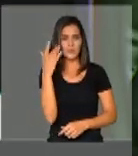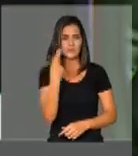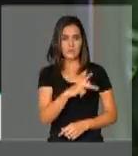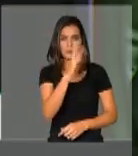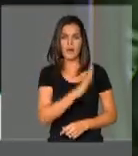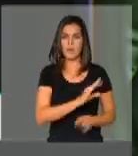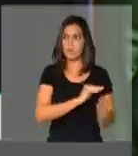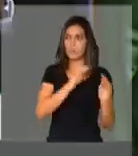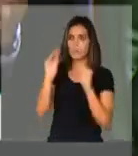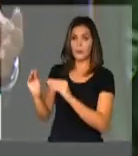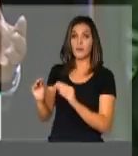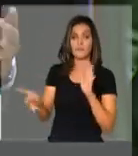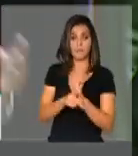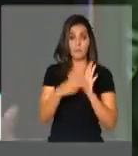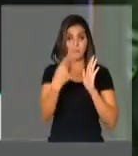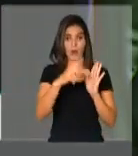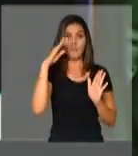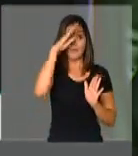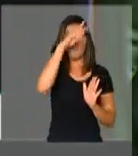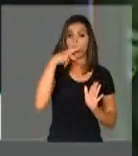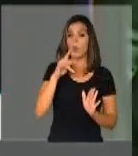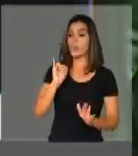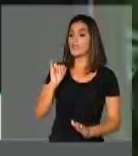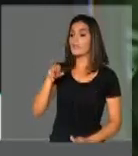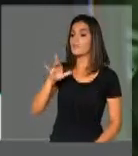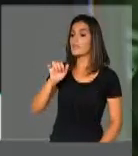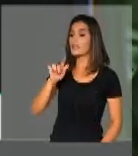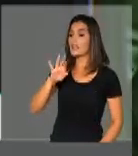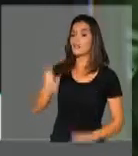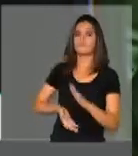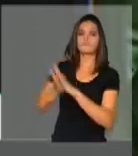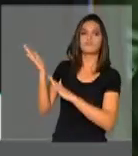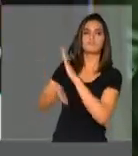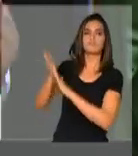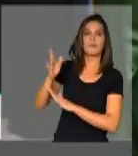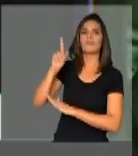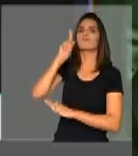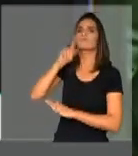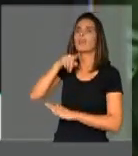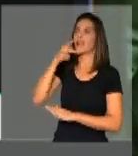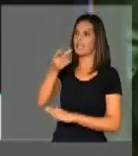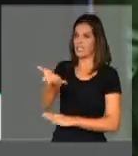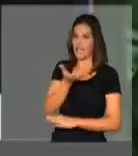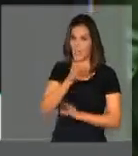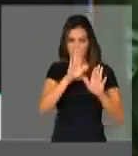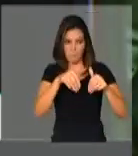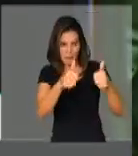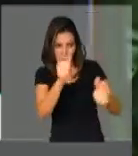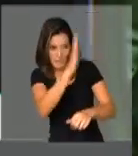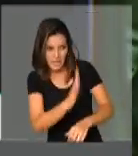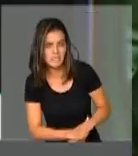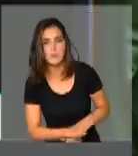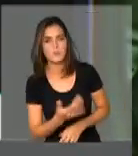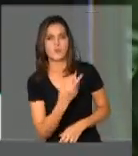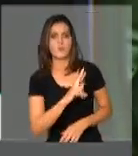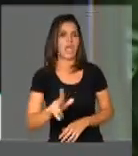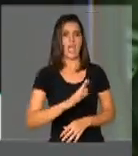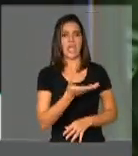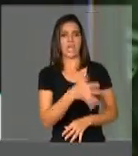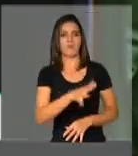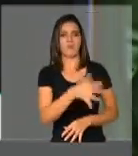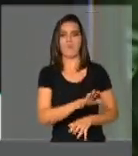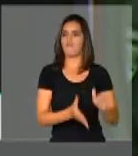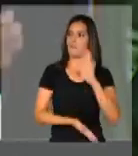disse que os imigrantes queriam para os Estados Unidos da América, não queriam o bem do país. Senhor presidente da